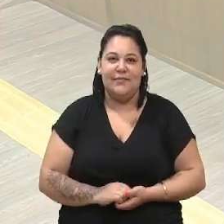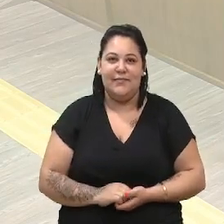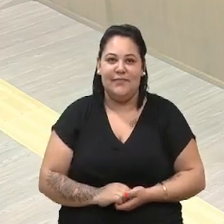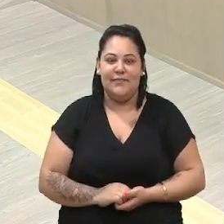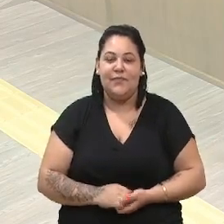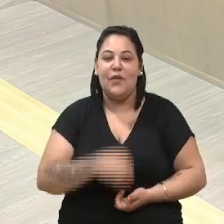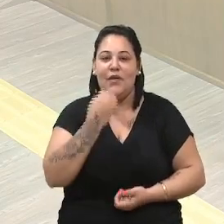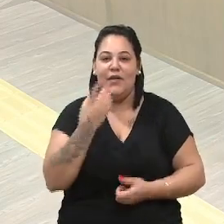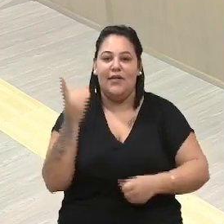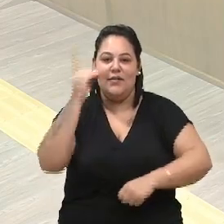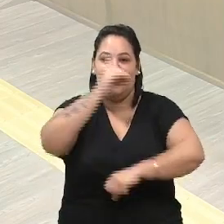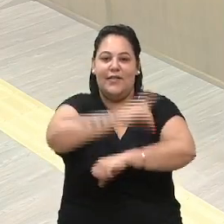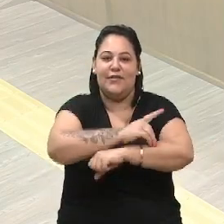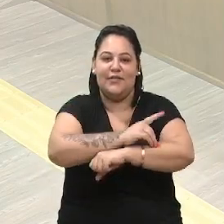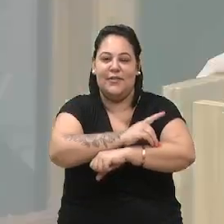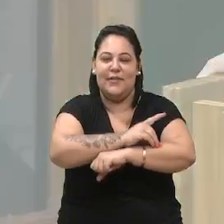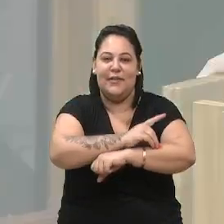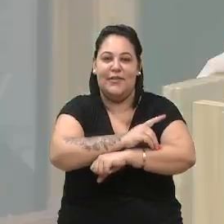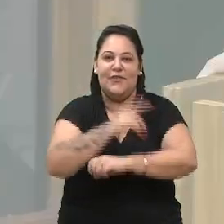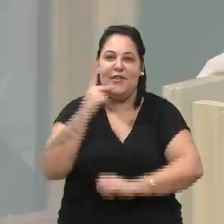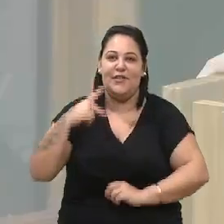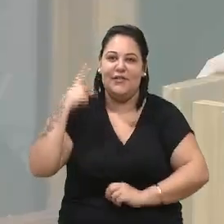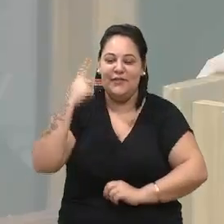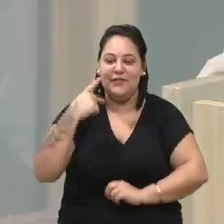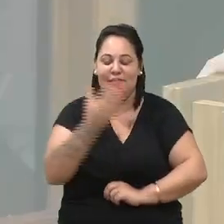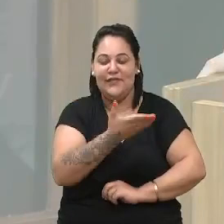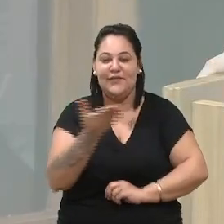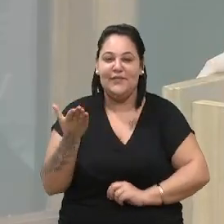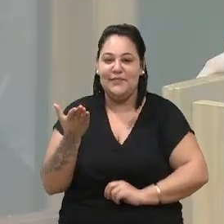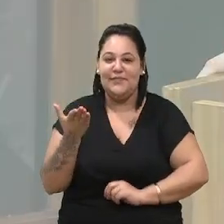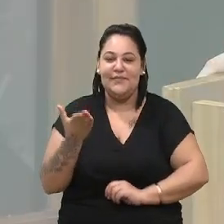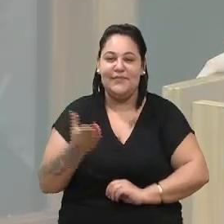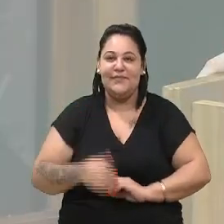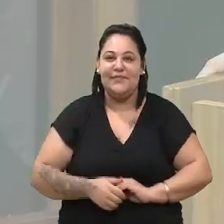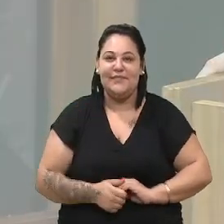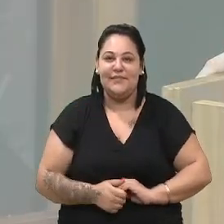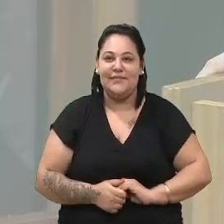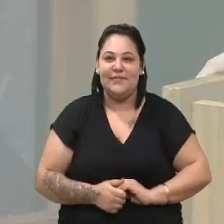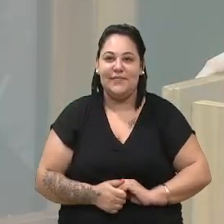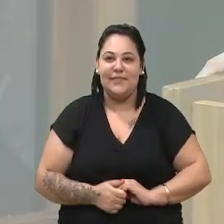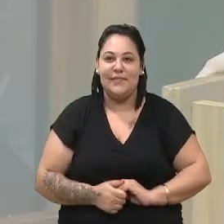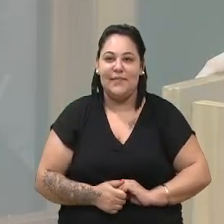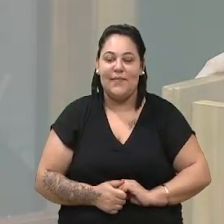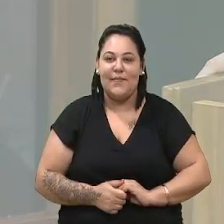Bom dia, colegas vereadores e vereadoras.